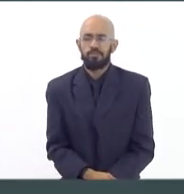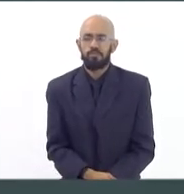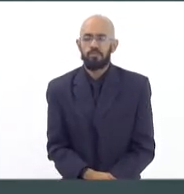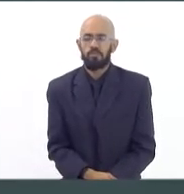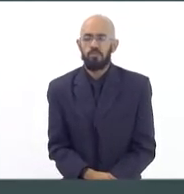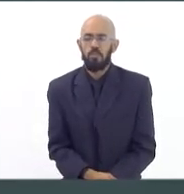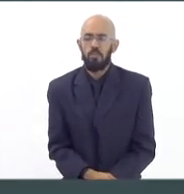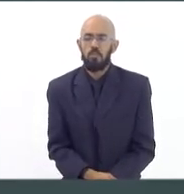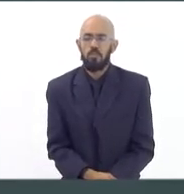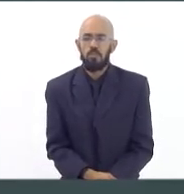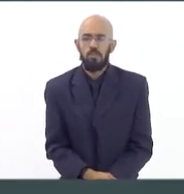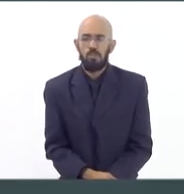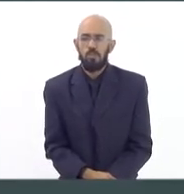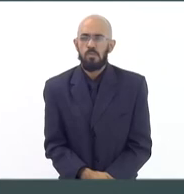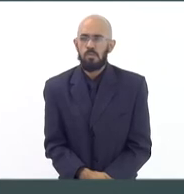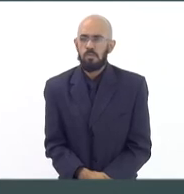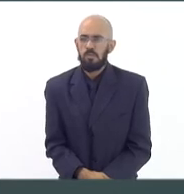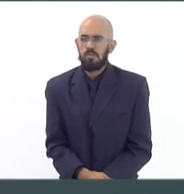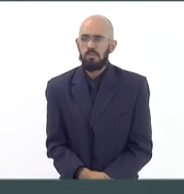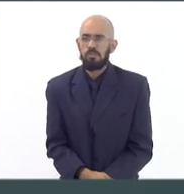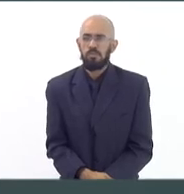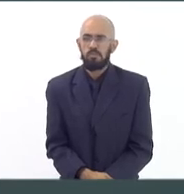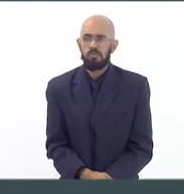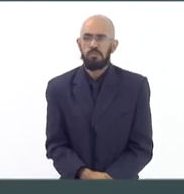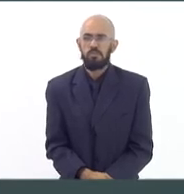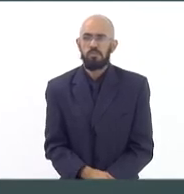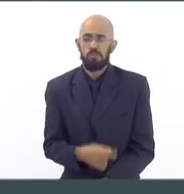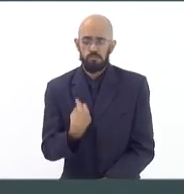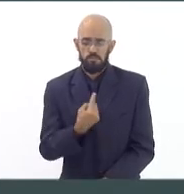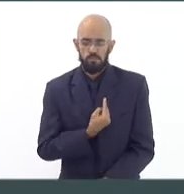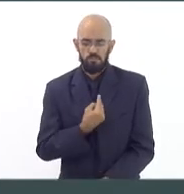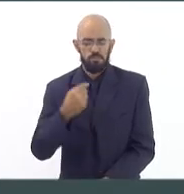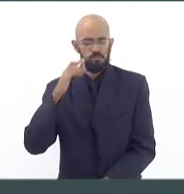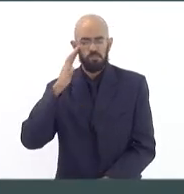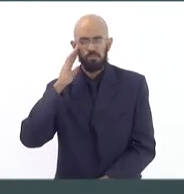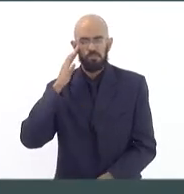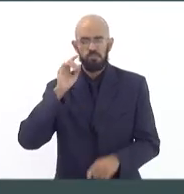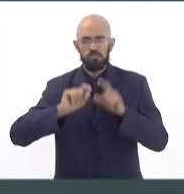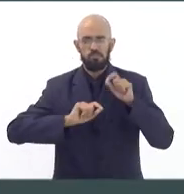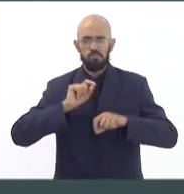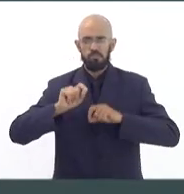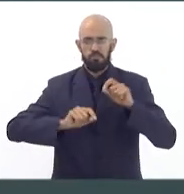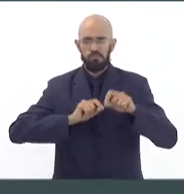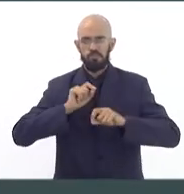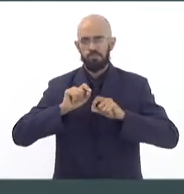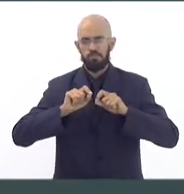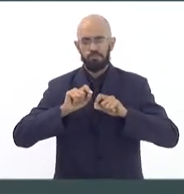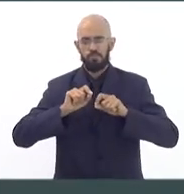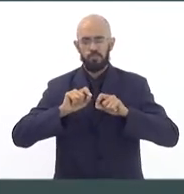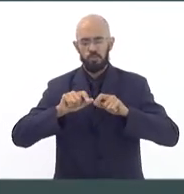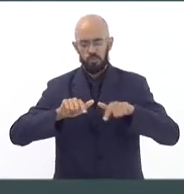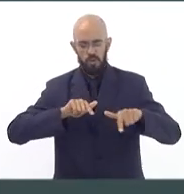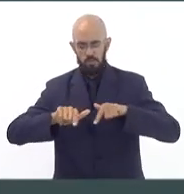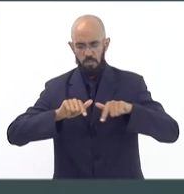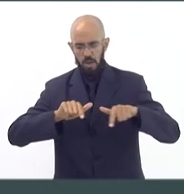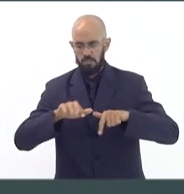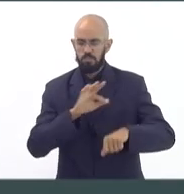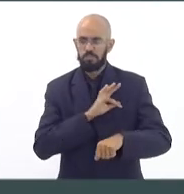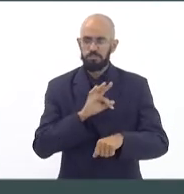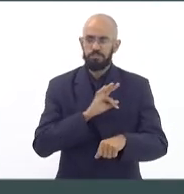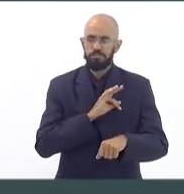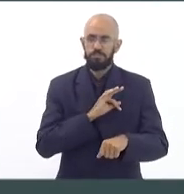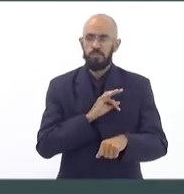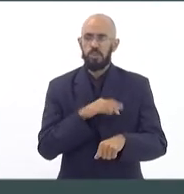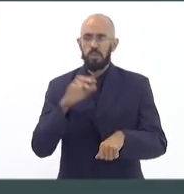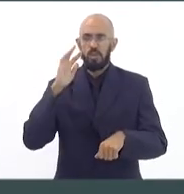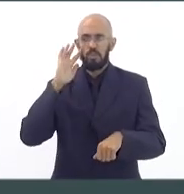essa é a nossa conclusão que as operações policiais elas inicialmente a gente tira as relações criminosas